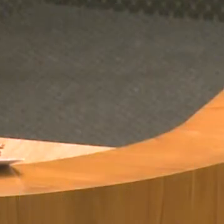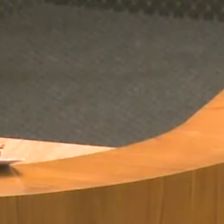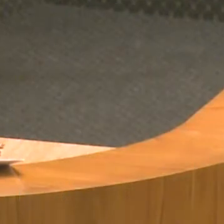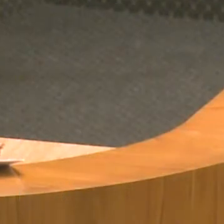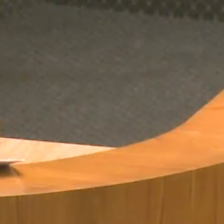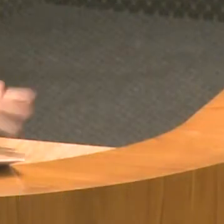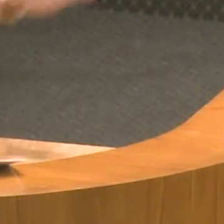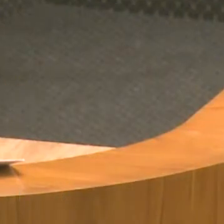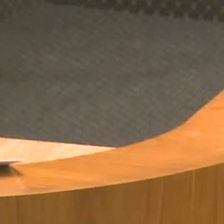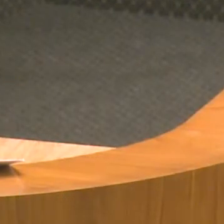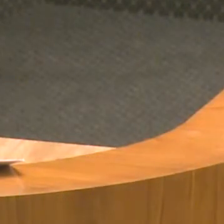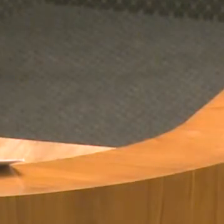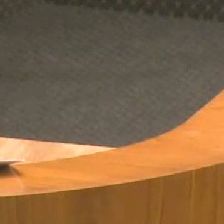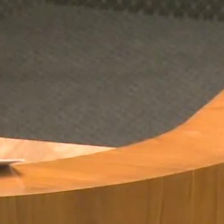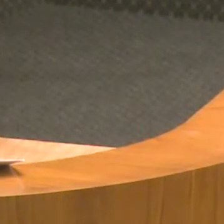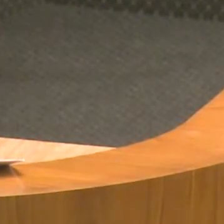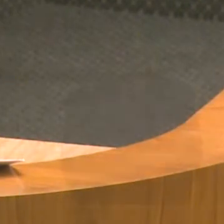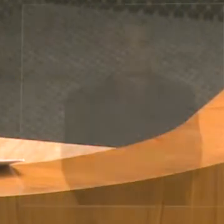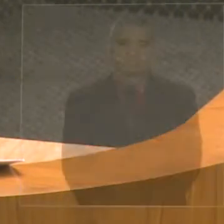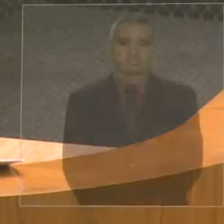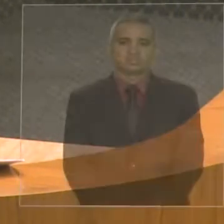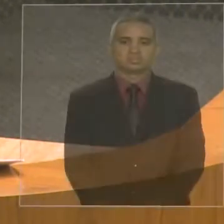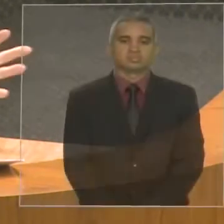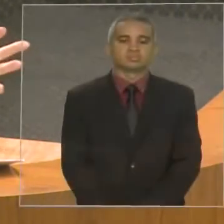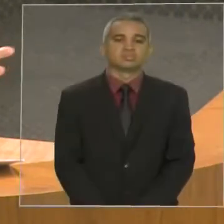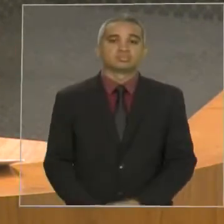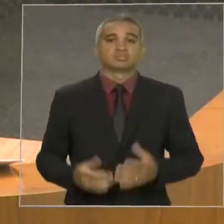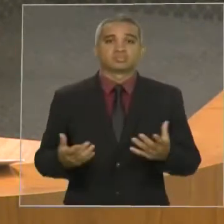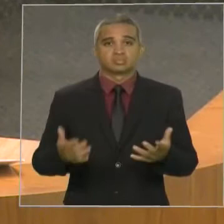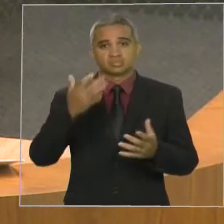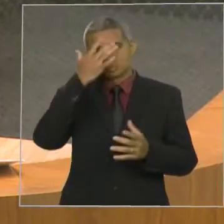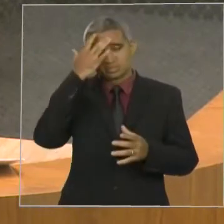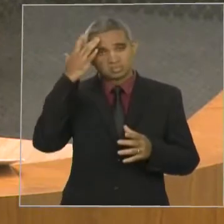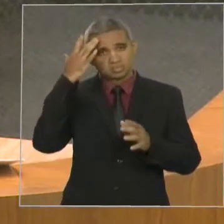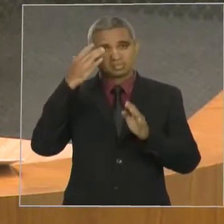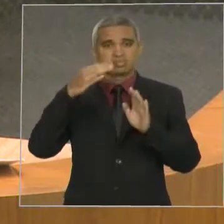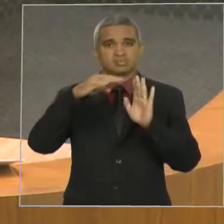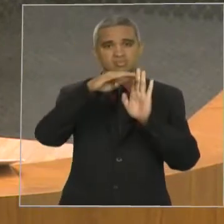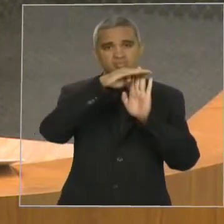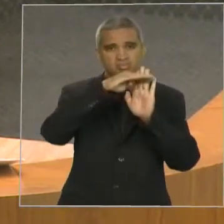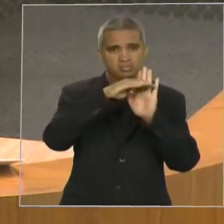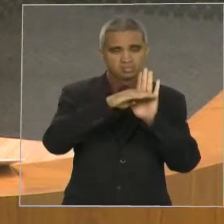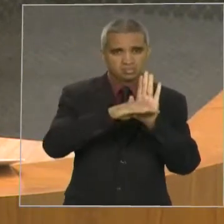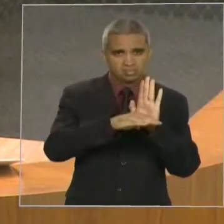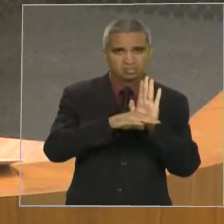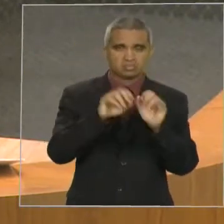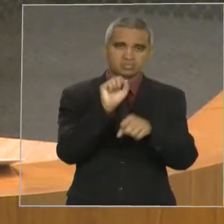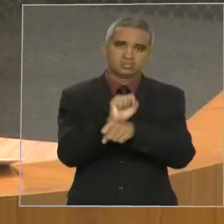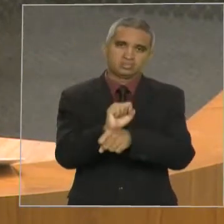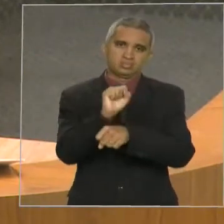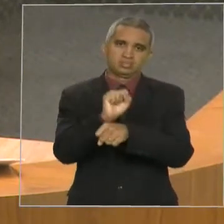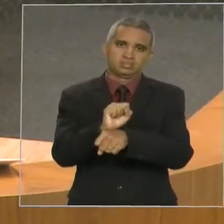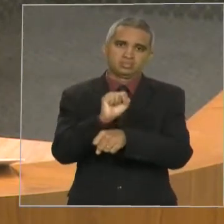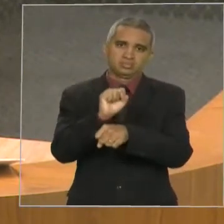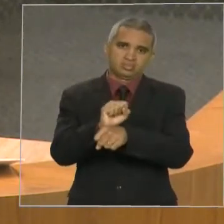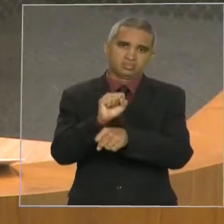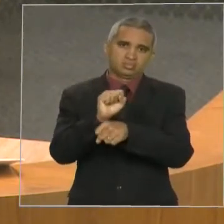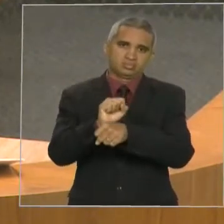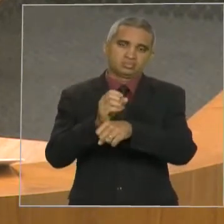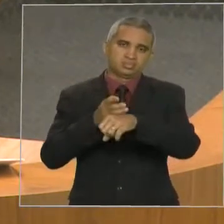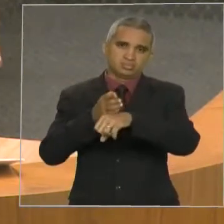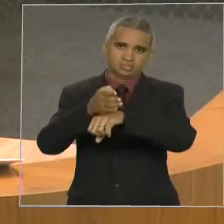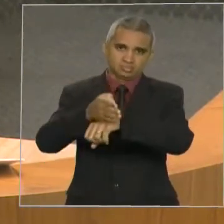devido quando ele entra, de fato, na regulação. Ou seja, visa assegurar ao usuário o